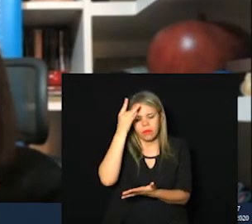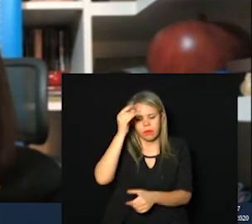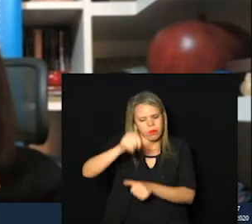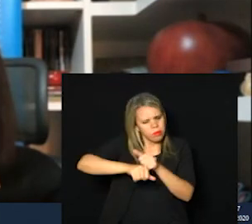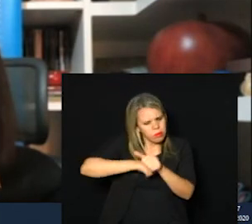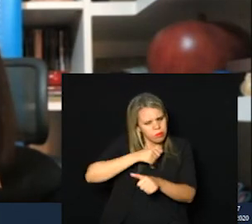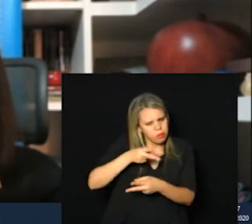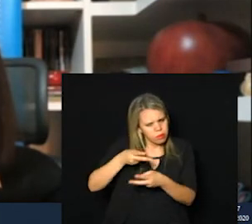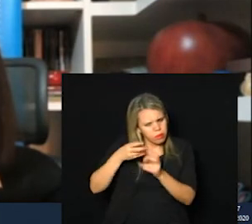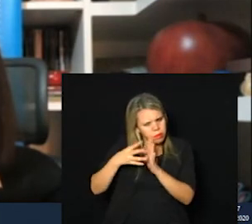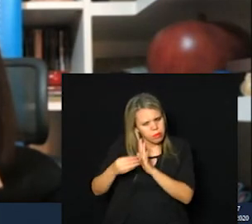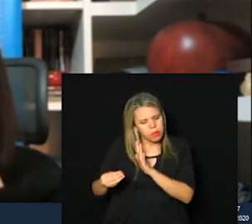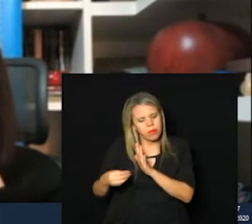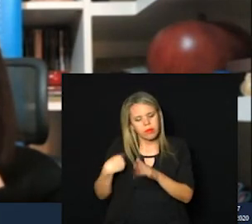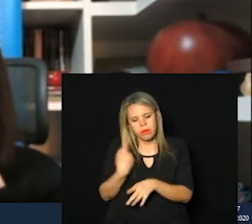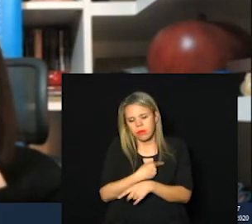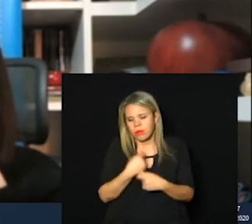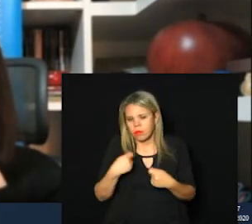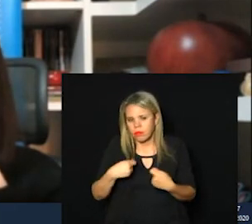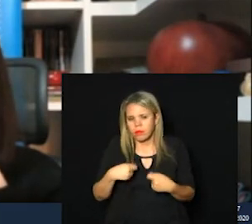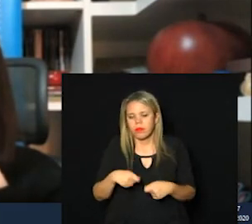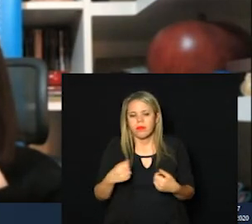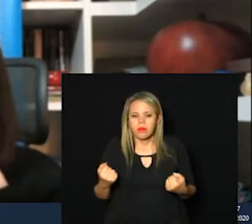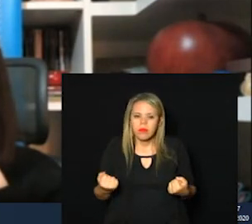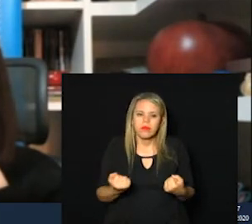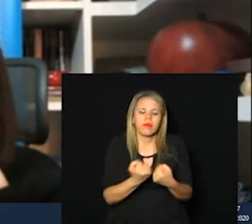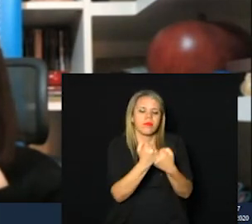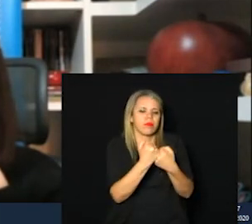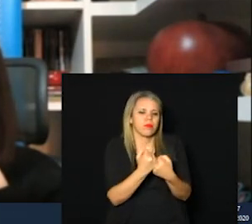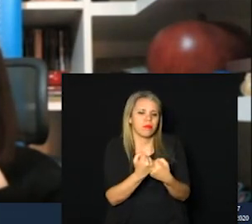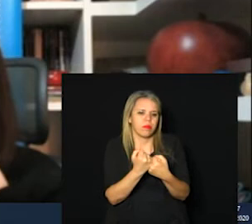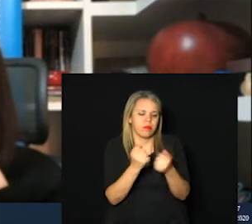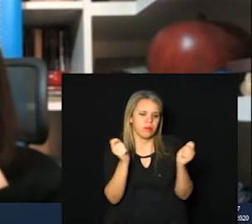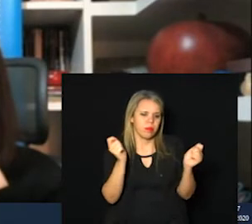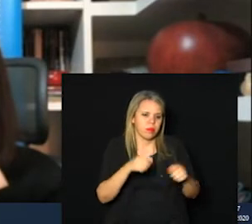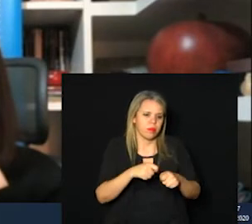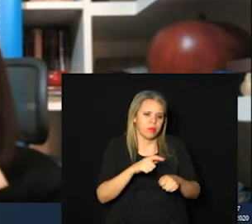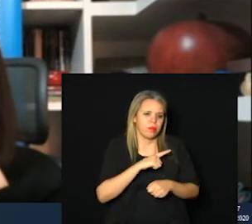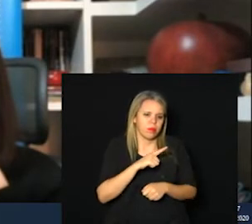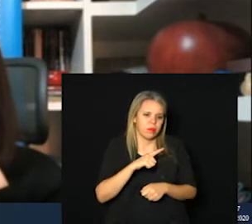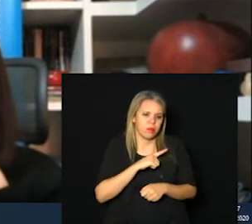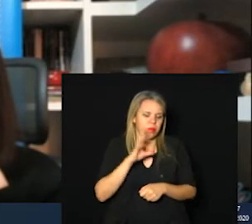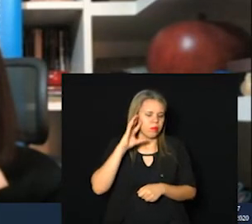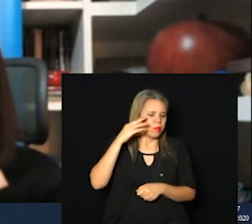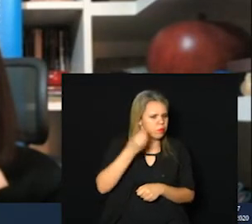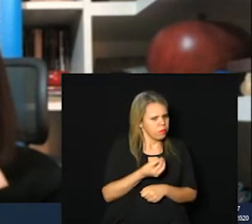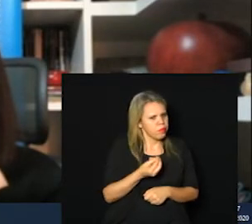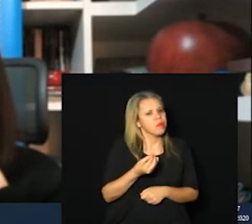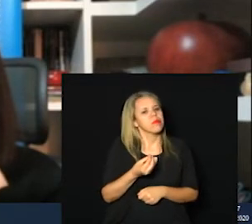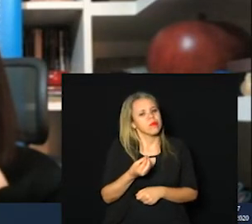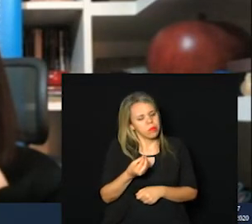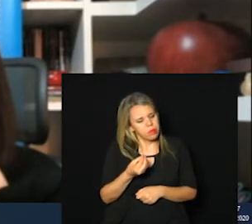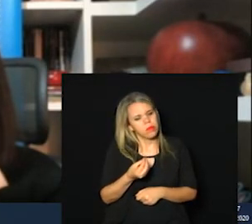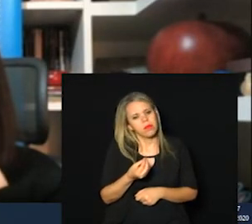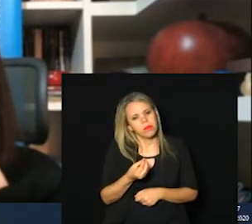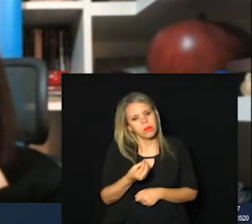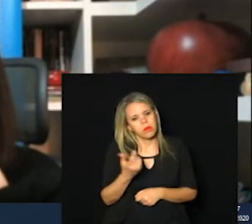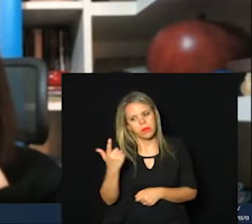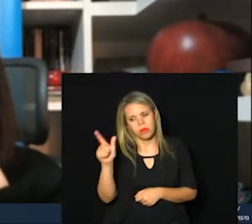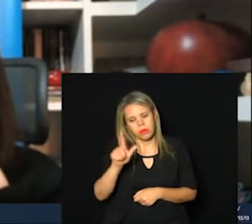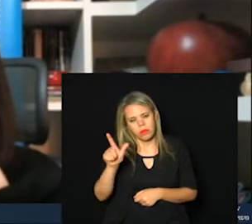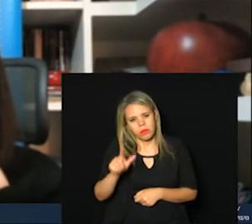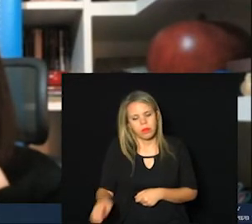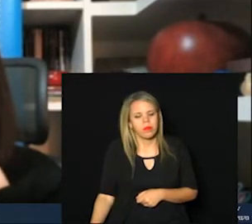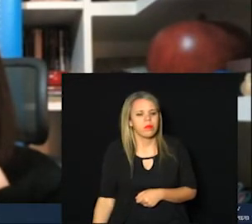e nós precisamos investir nessa potência que eles têm de compreender de uma outra lógica